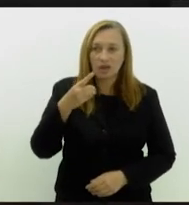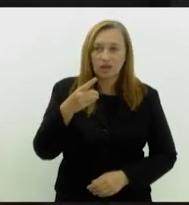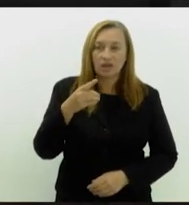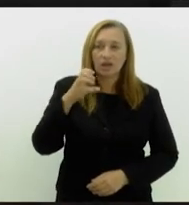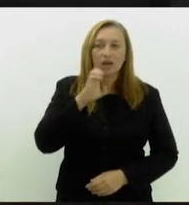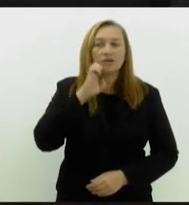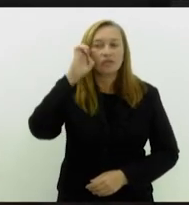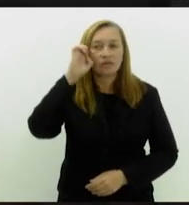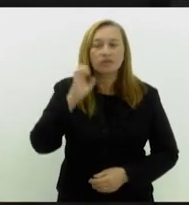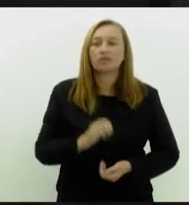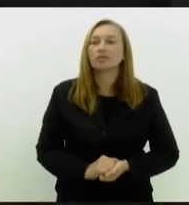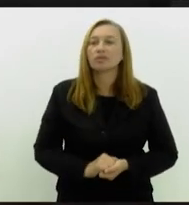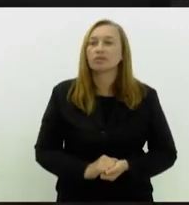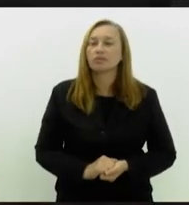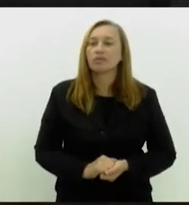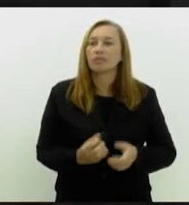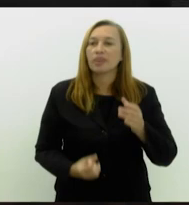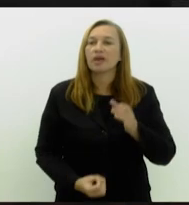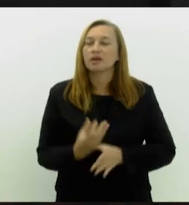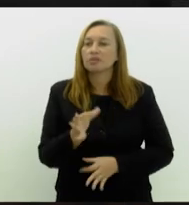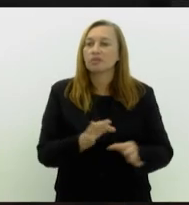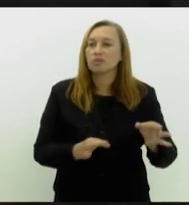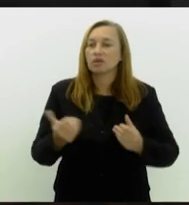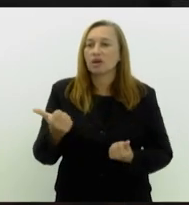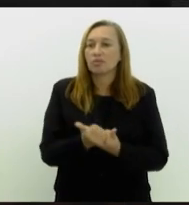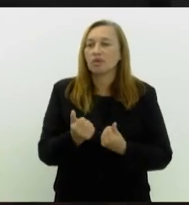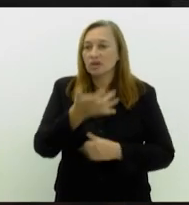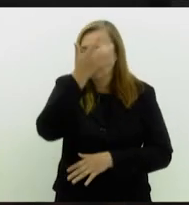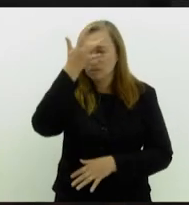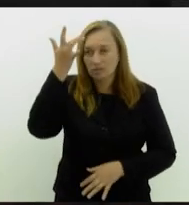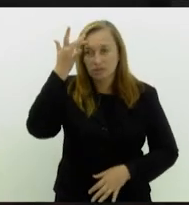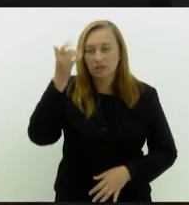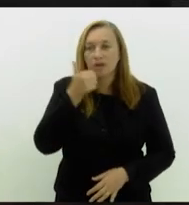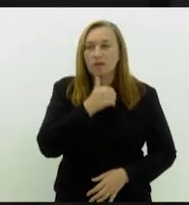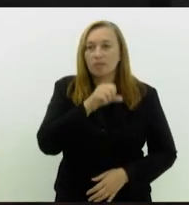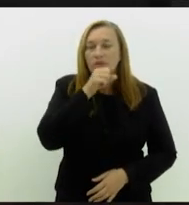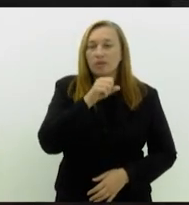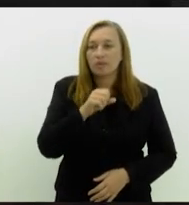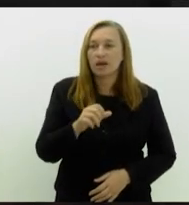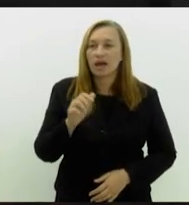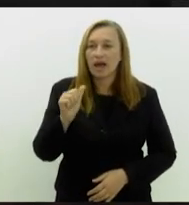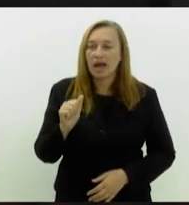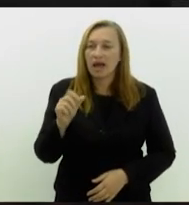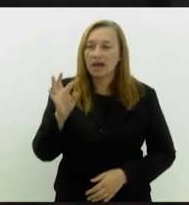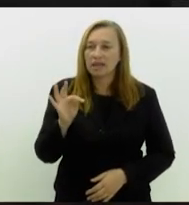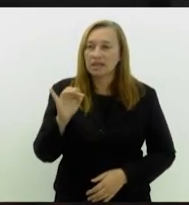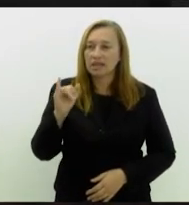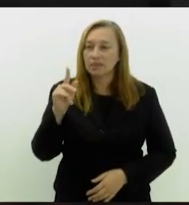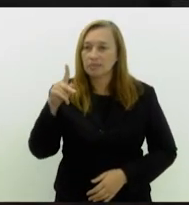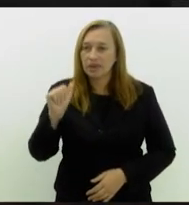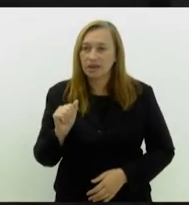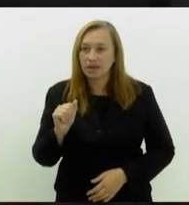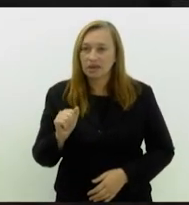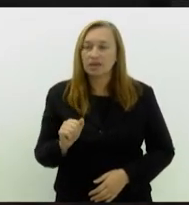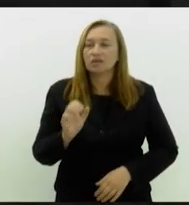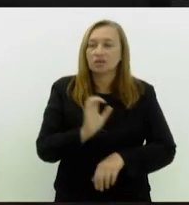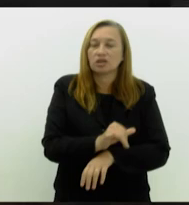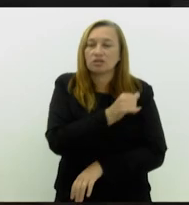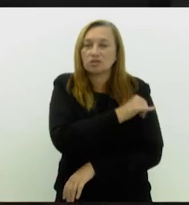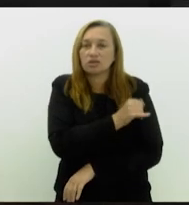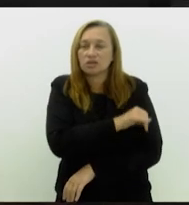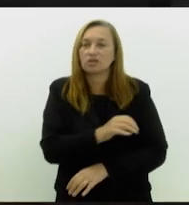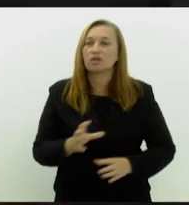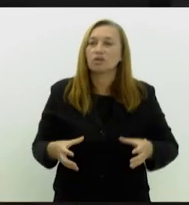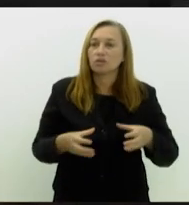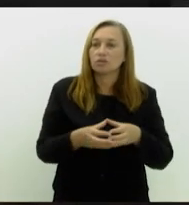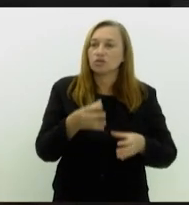éca taqu moto que cria o programa de Apoio à Saúde Mental para mães atípicas no estabelecimento público de Saúde do Estado do Rio de Janeiro parecer